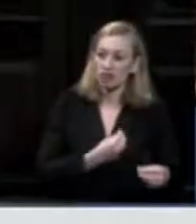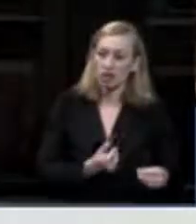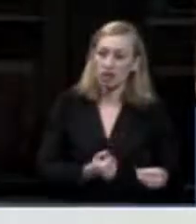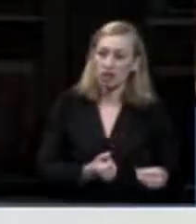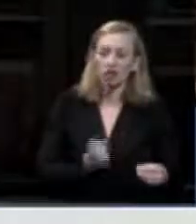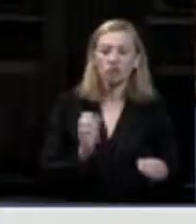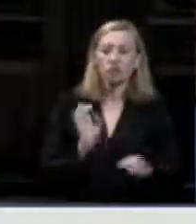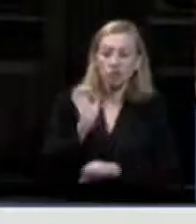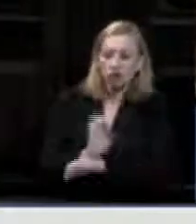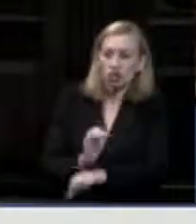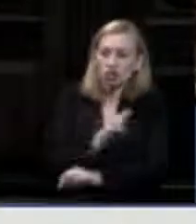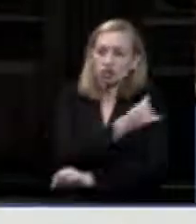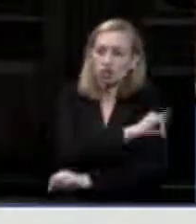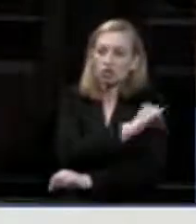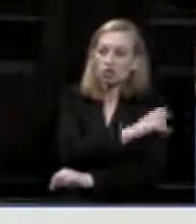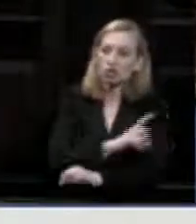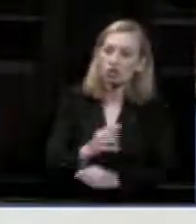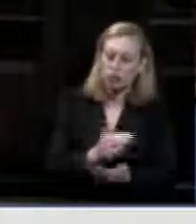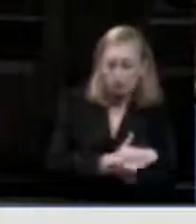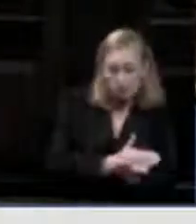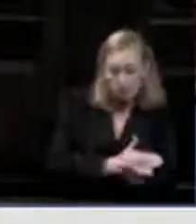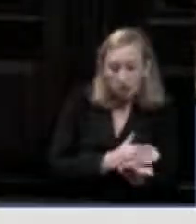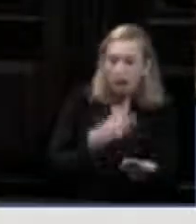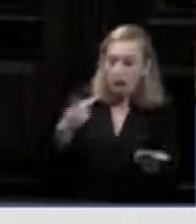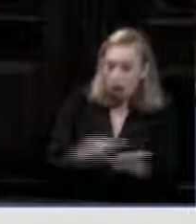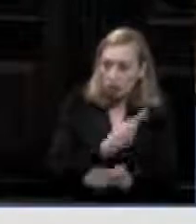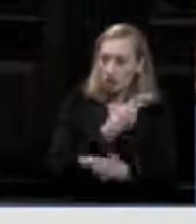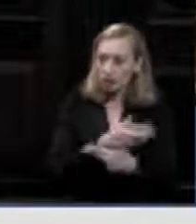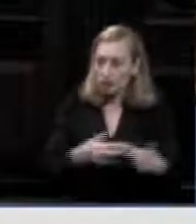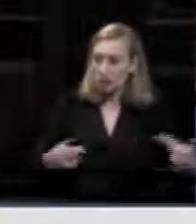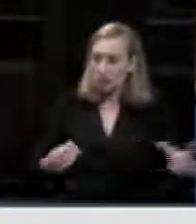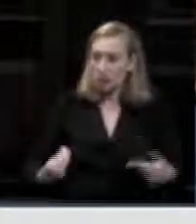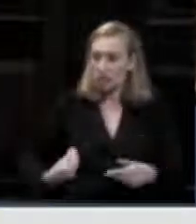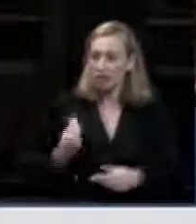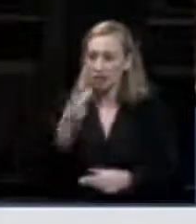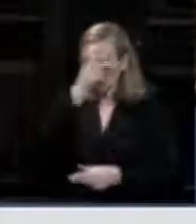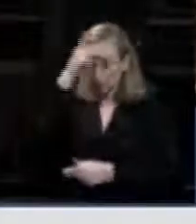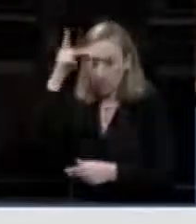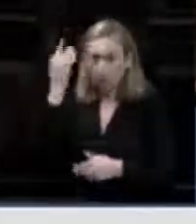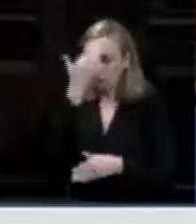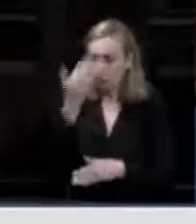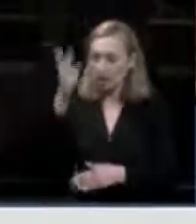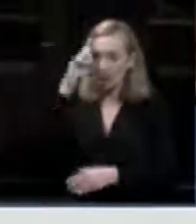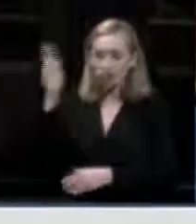estado do Rio de Janeiro, que é onde as coisas acontecem para a vida das pessoas. Obrigado, senhor presidente.